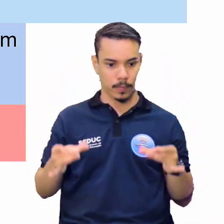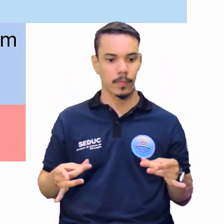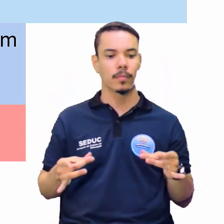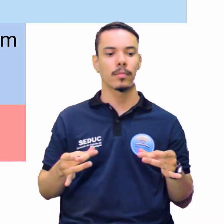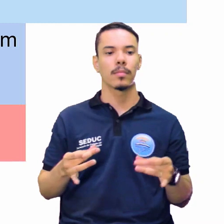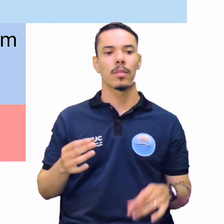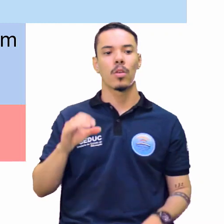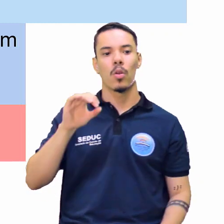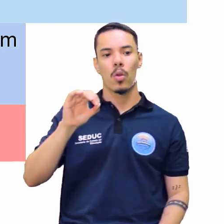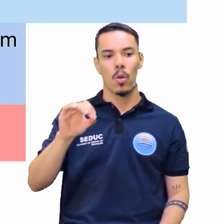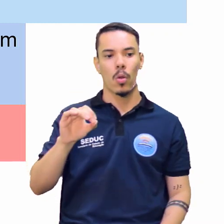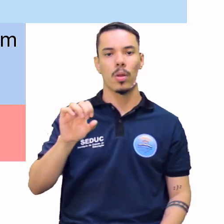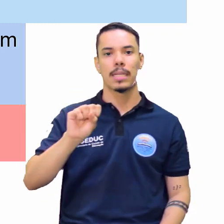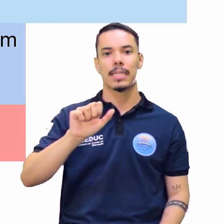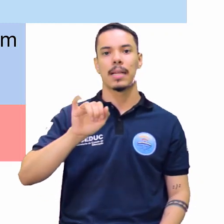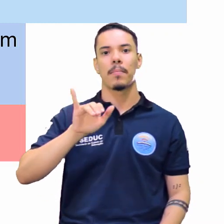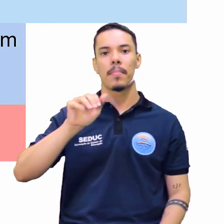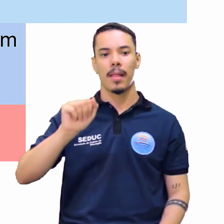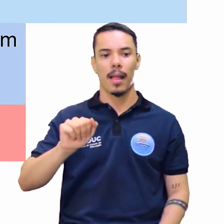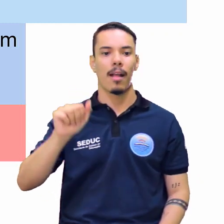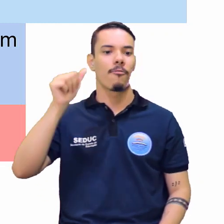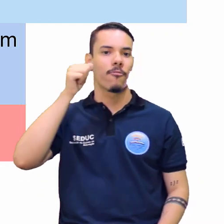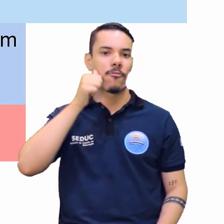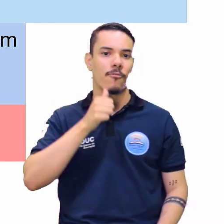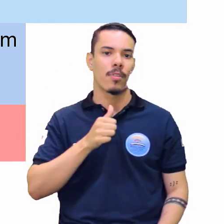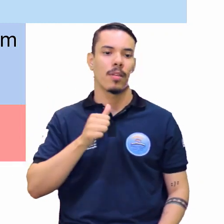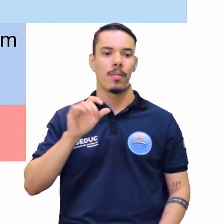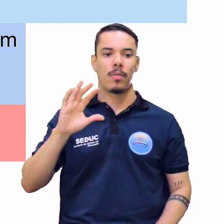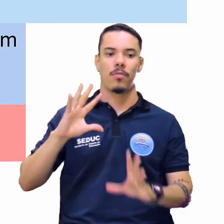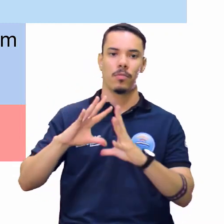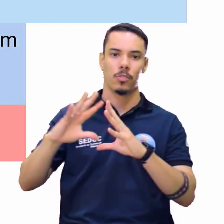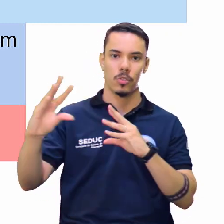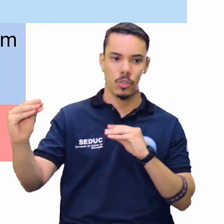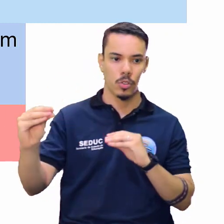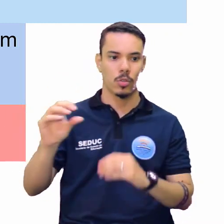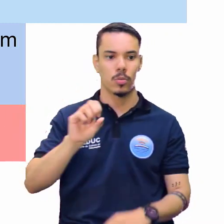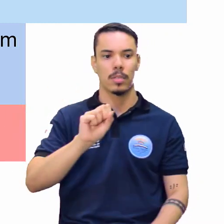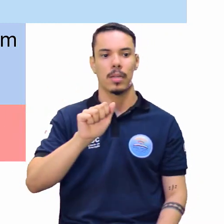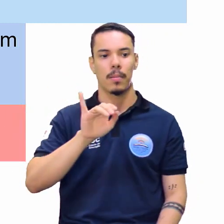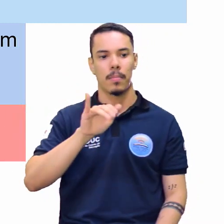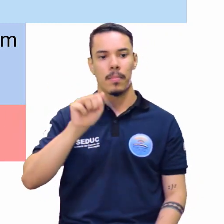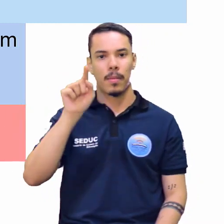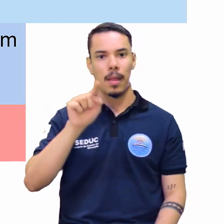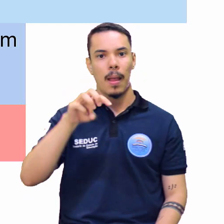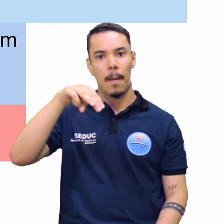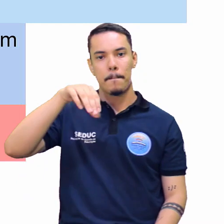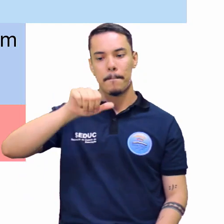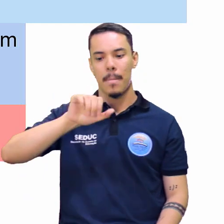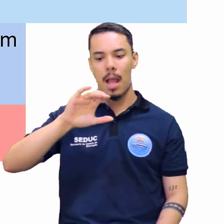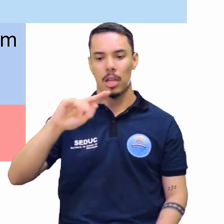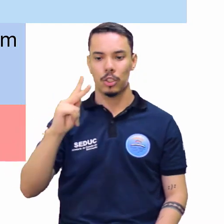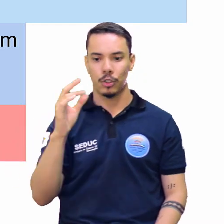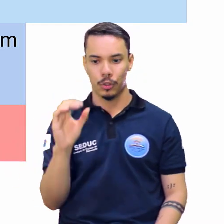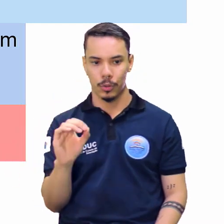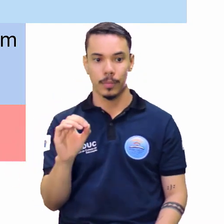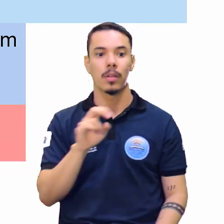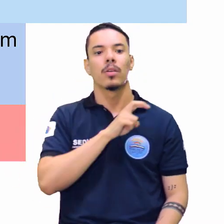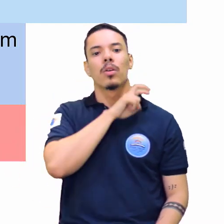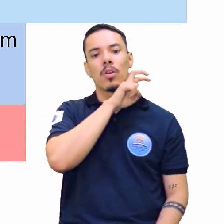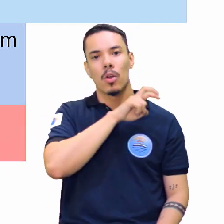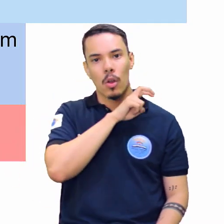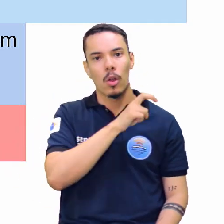o sabiá fêmea saiu da gaiola o sabiá macho ficou chorando a cobra